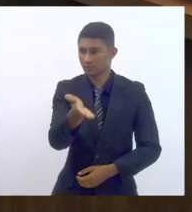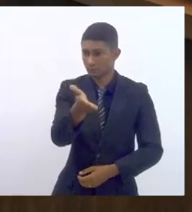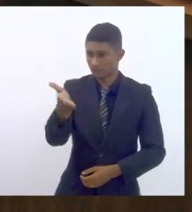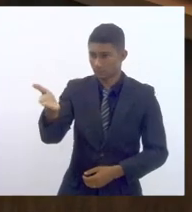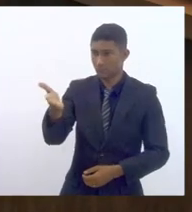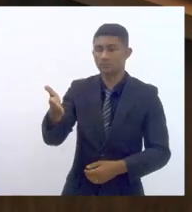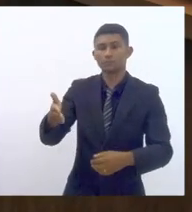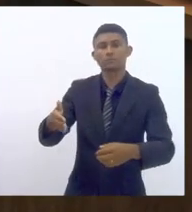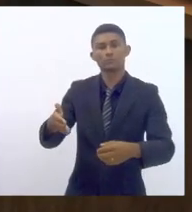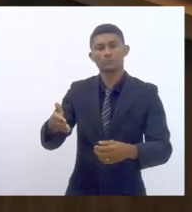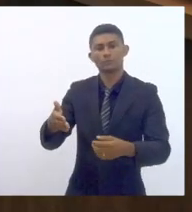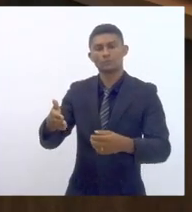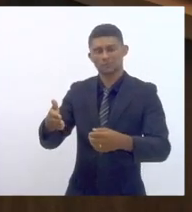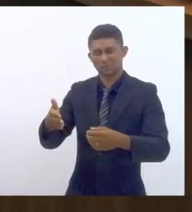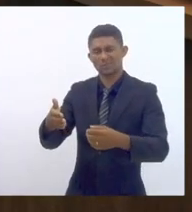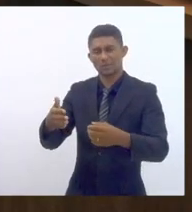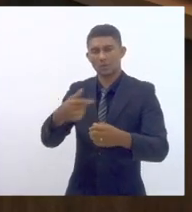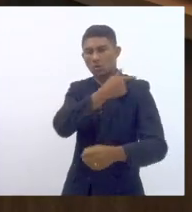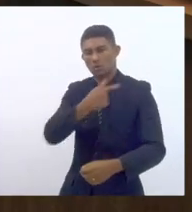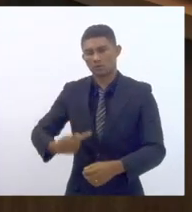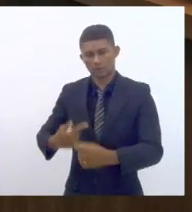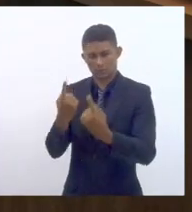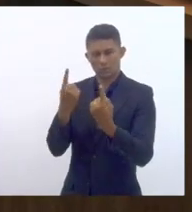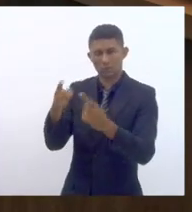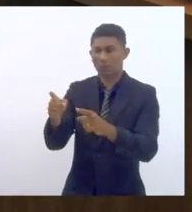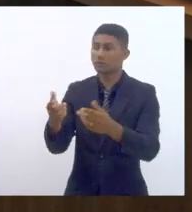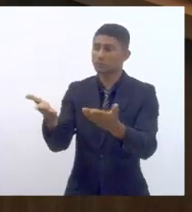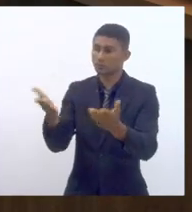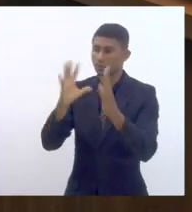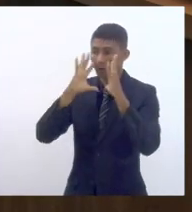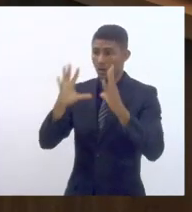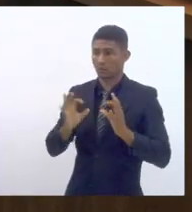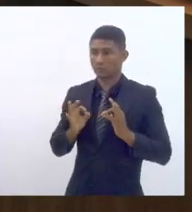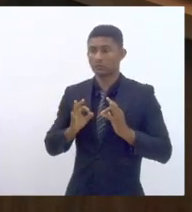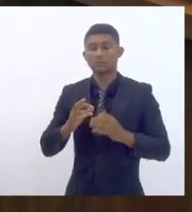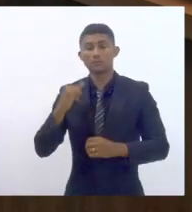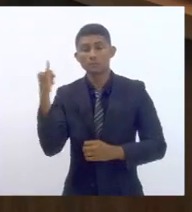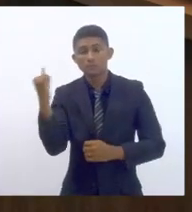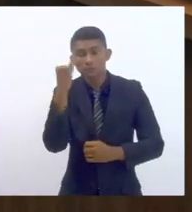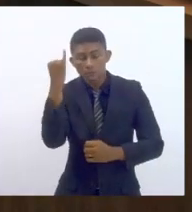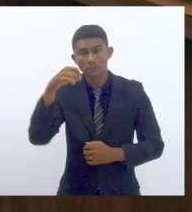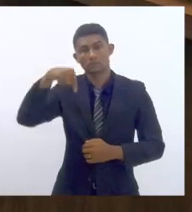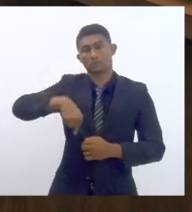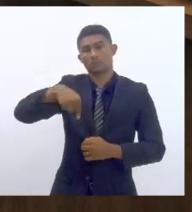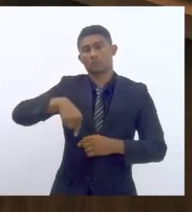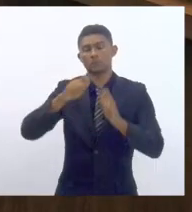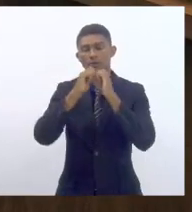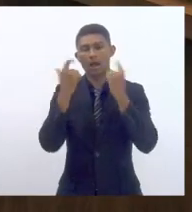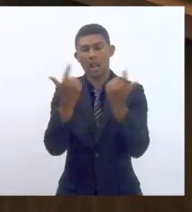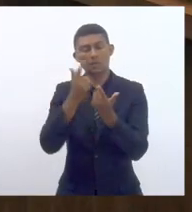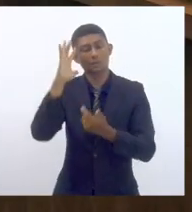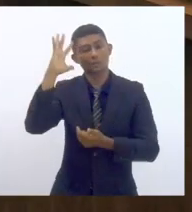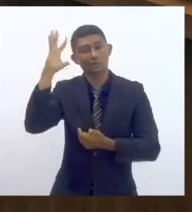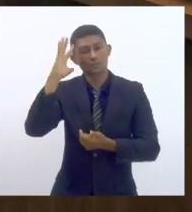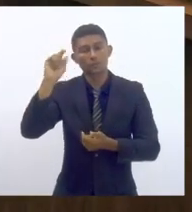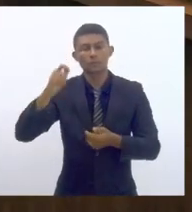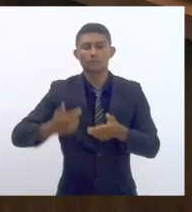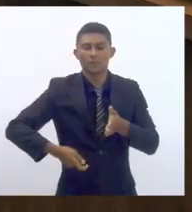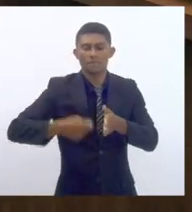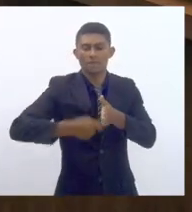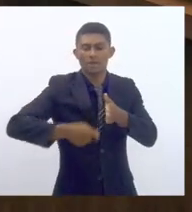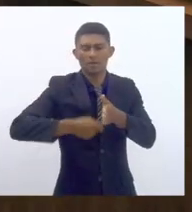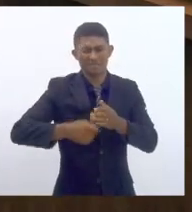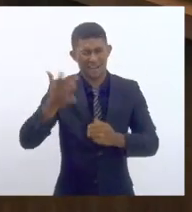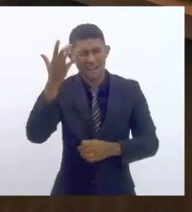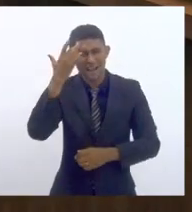como do governo, que está na hora da casa ter em mente a austeridade fiscal. Não adianta achar que o governo do Rio é o novo filho rico